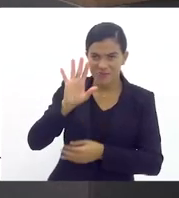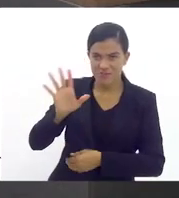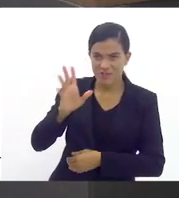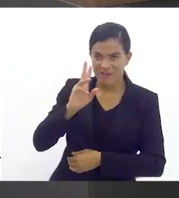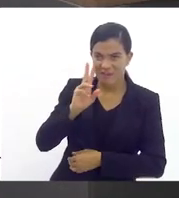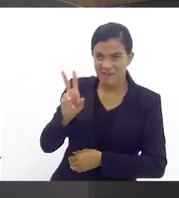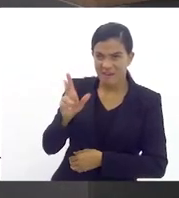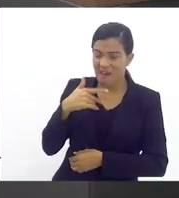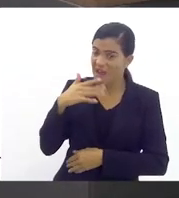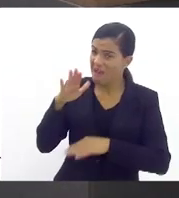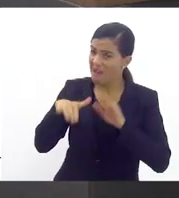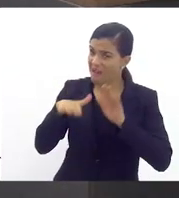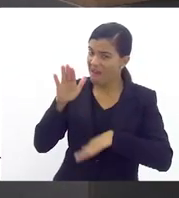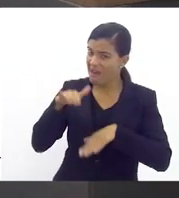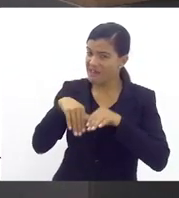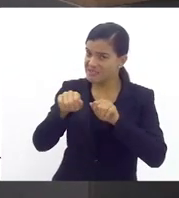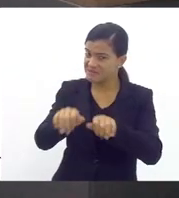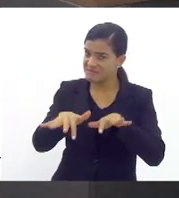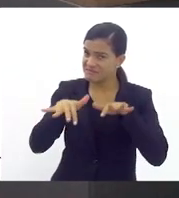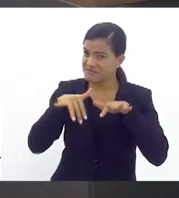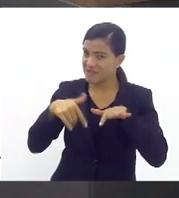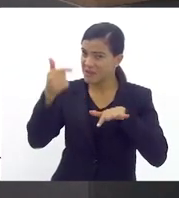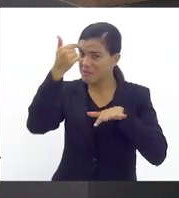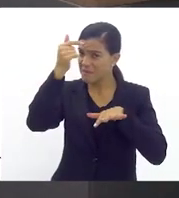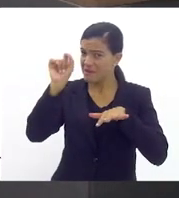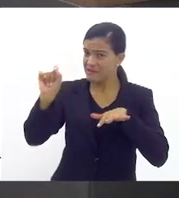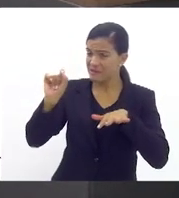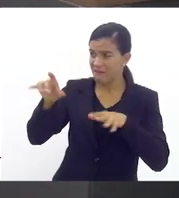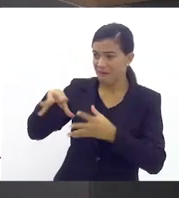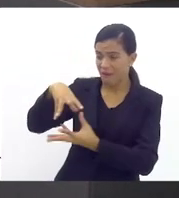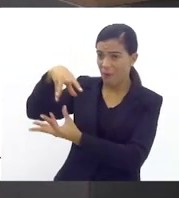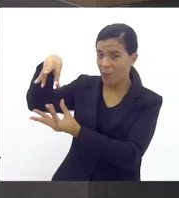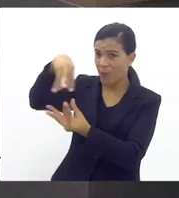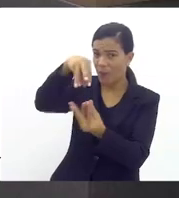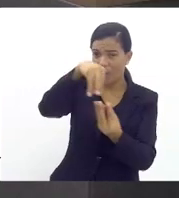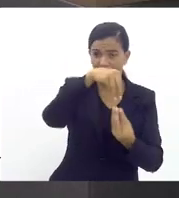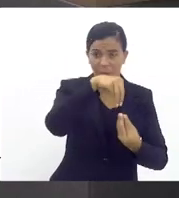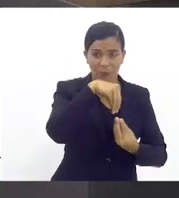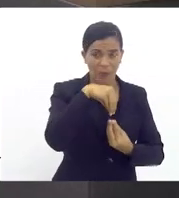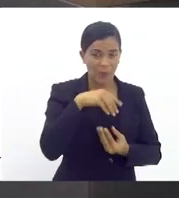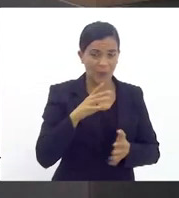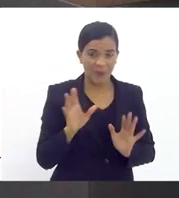Às vezes, em algumas audiências públicas, eu me sinto a personagem da Whoopi Goldberg.